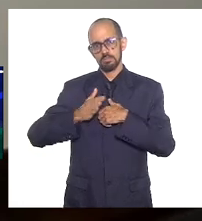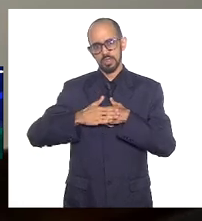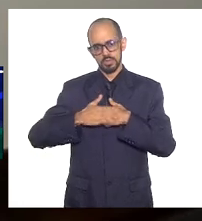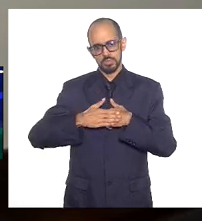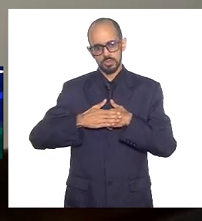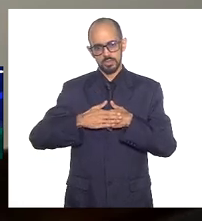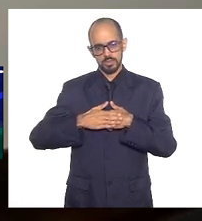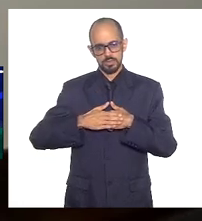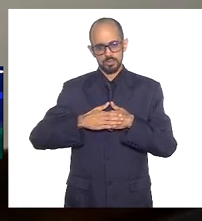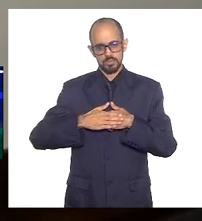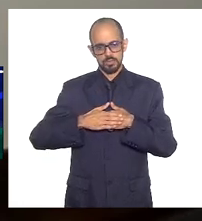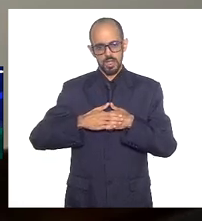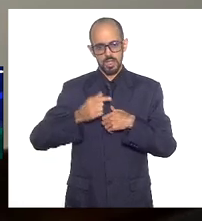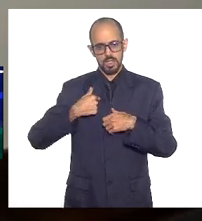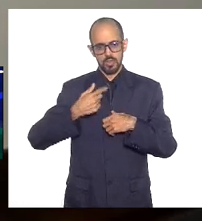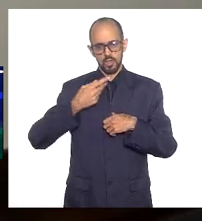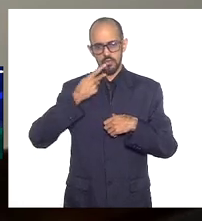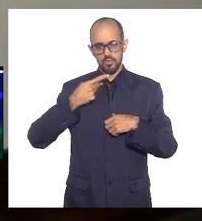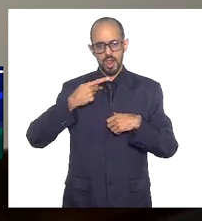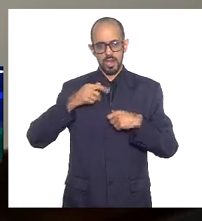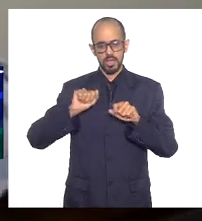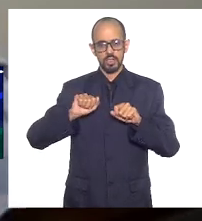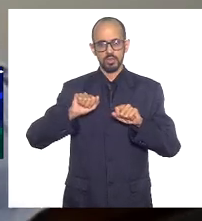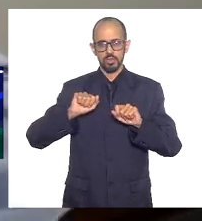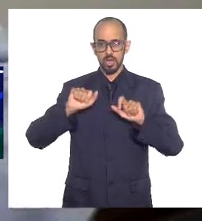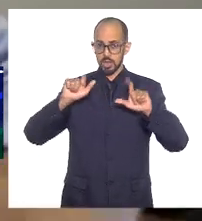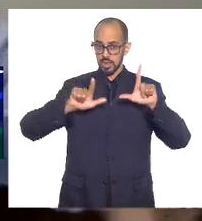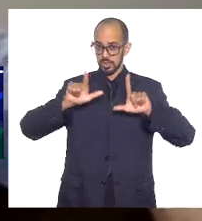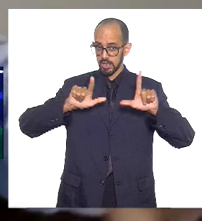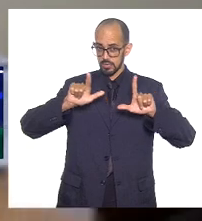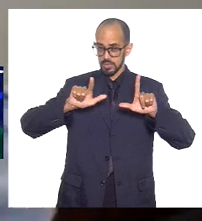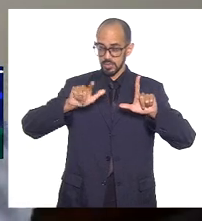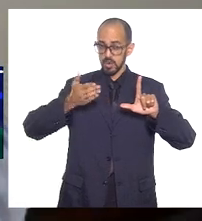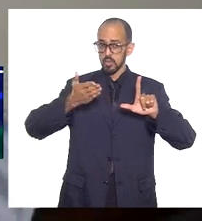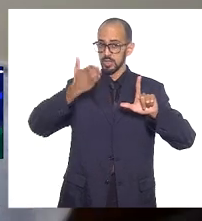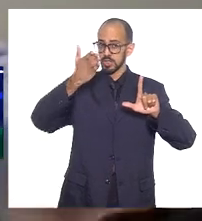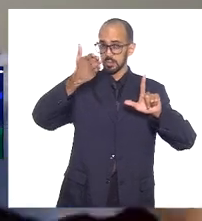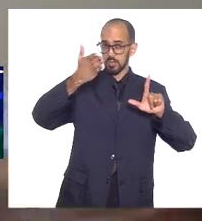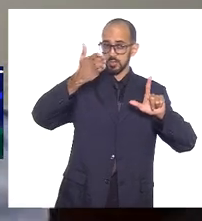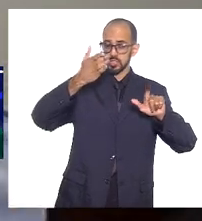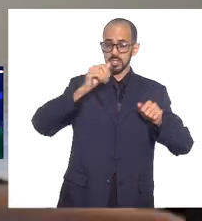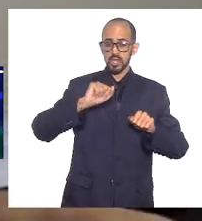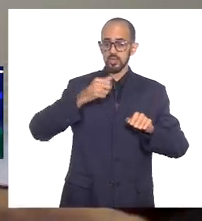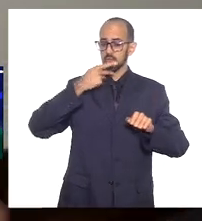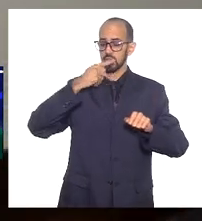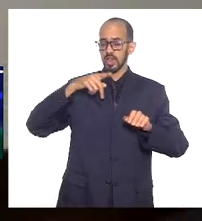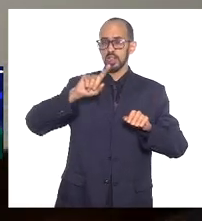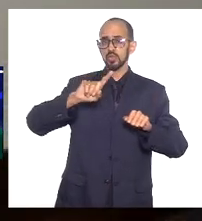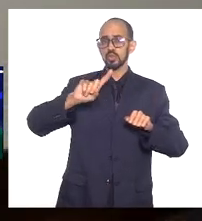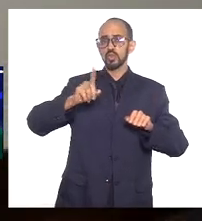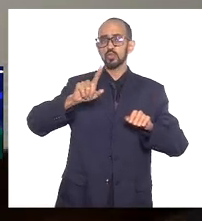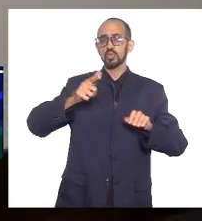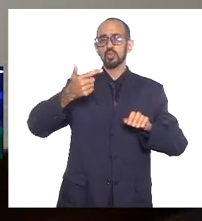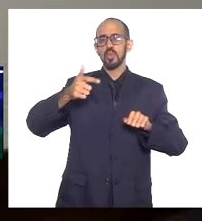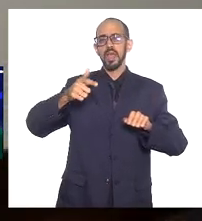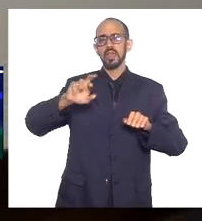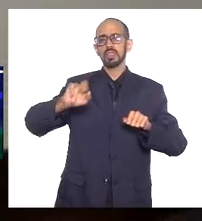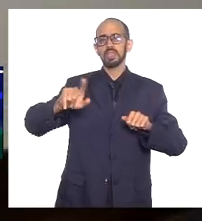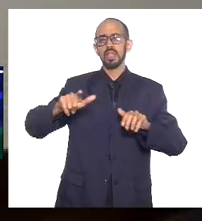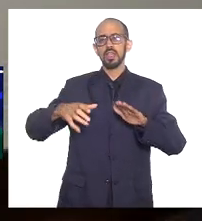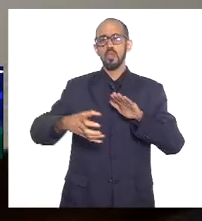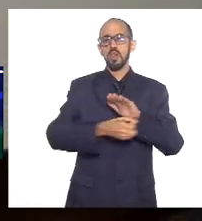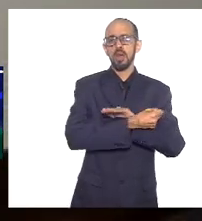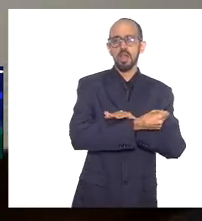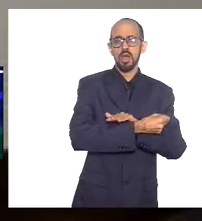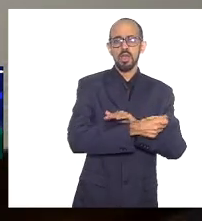Marta Rocha estou aqui falando em canal aberto estou dizendo que ninguém a priori é desonesto não é isso não mas em nome do interesse público